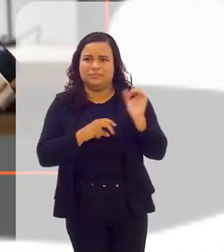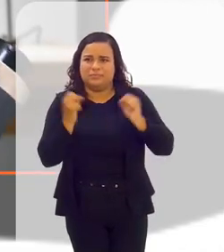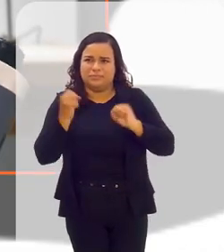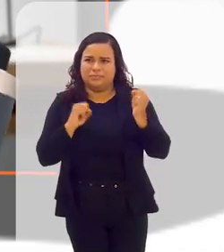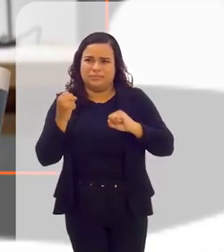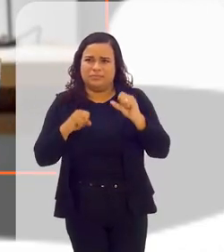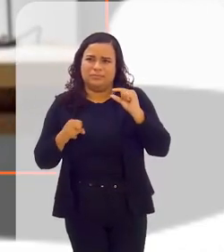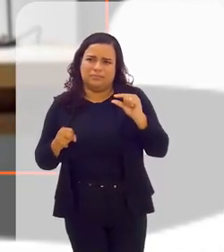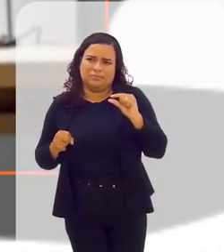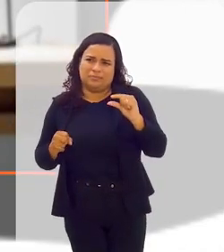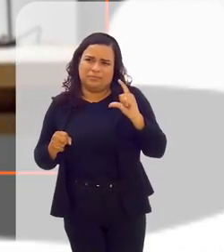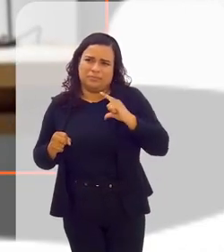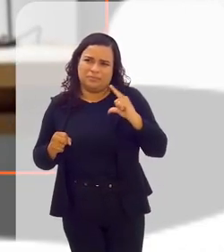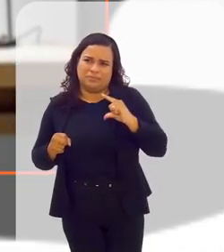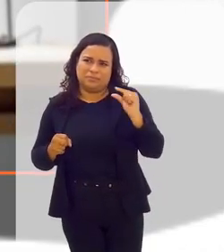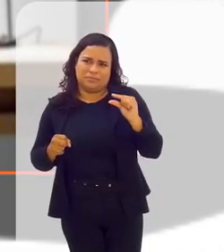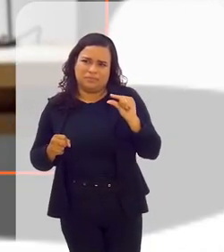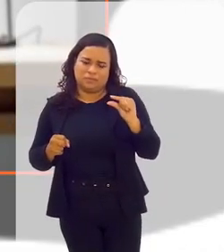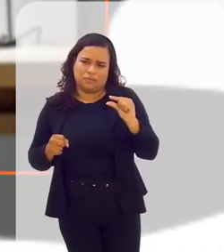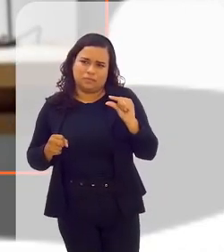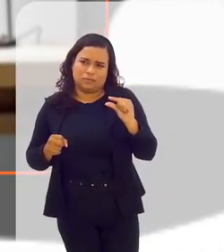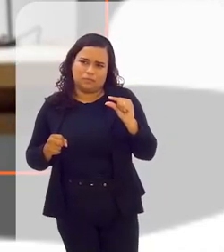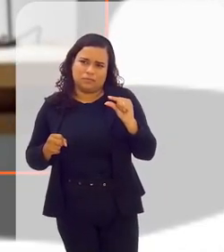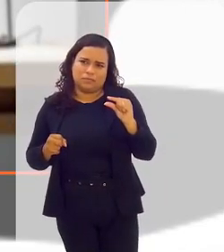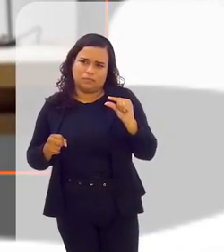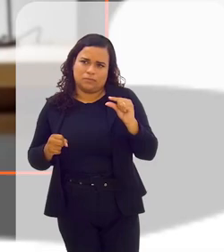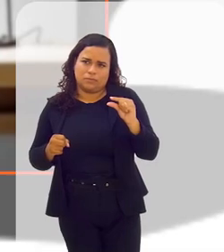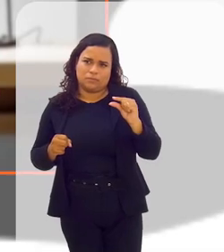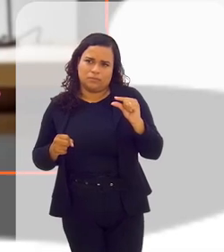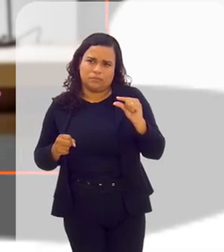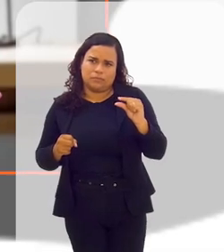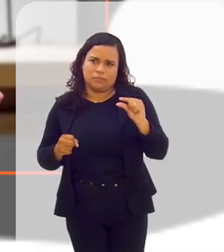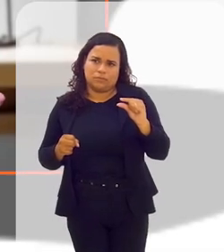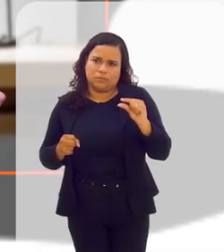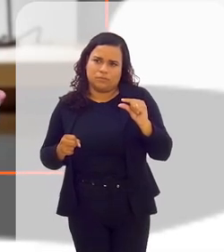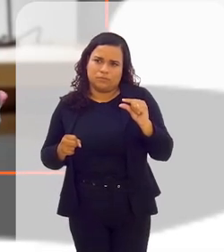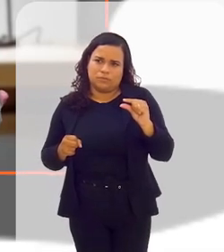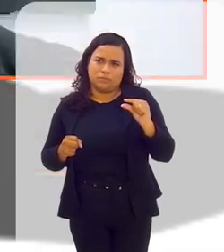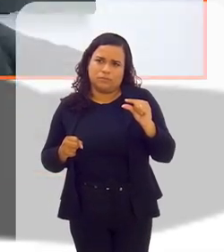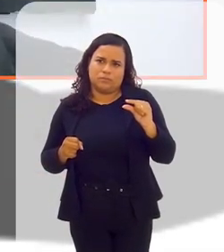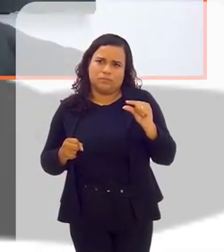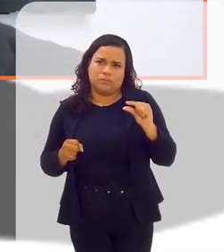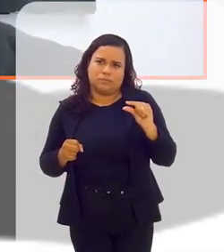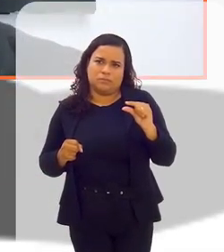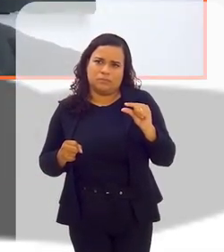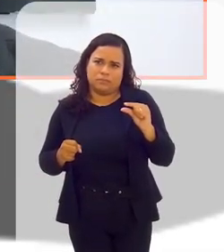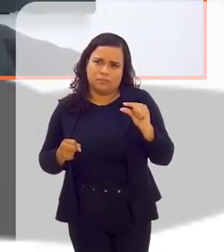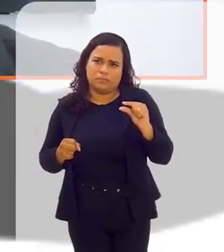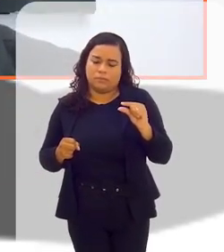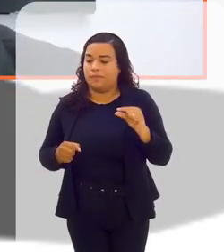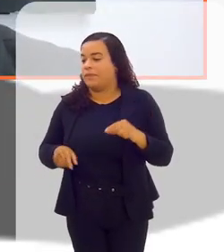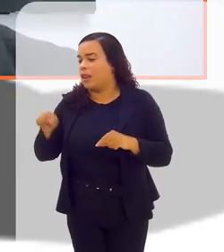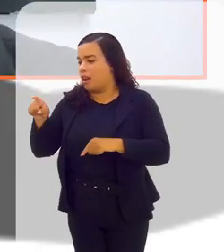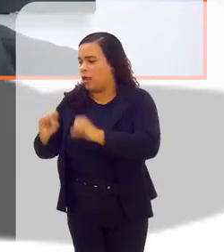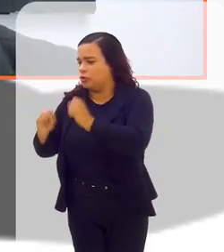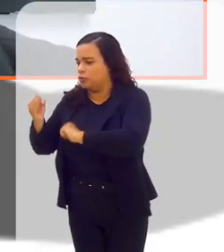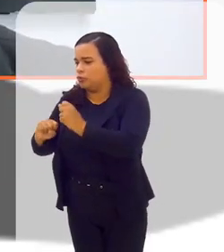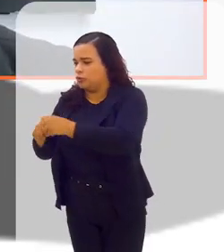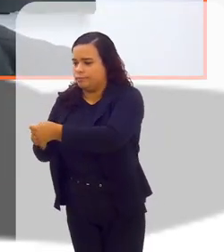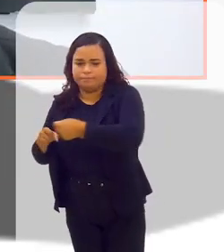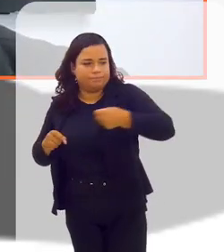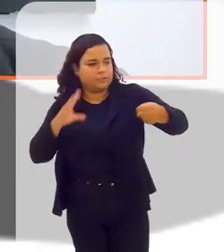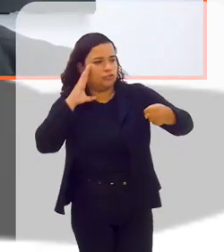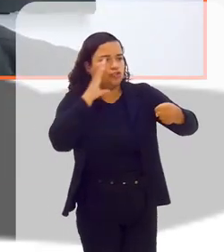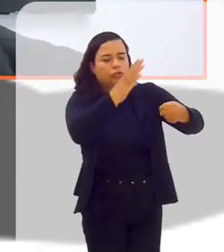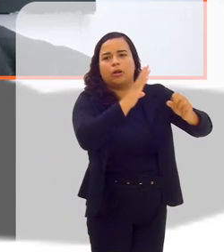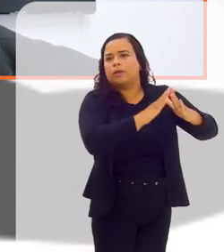tá pequenininho a palavra indústria aqui. Vê se você consegue pegar, Elton, indústria aqui pequenininho, ó. Indústria é da indústria